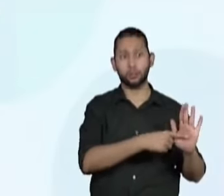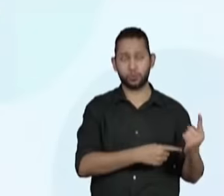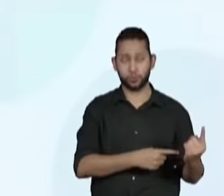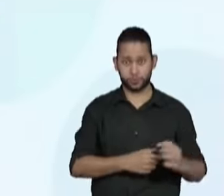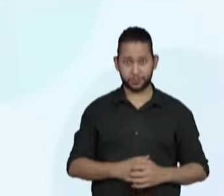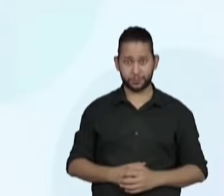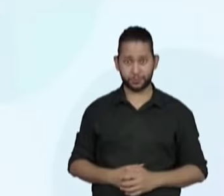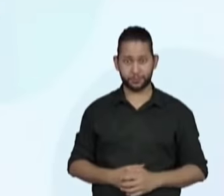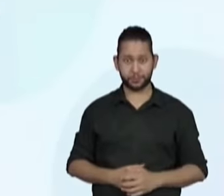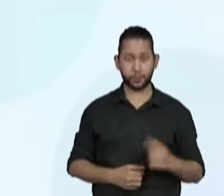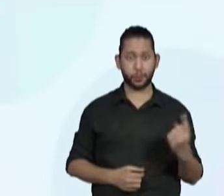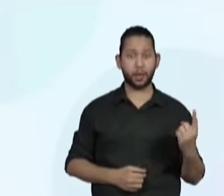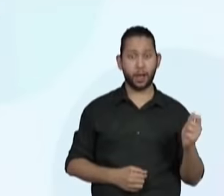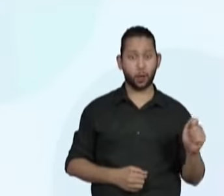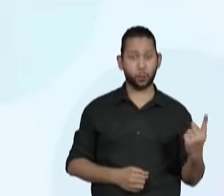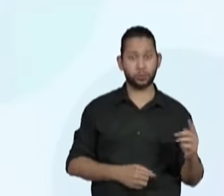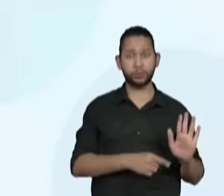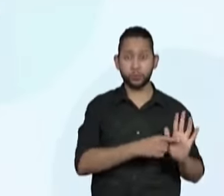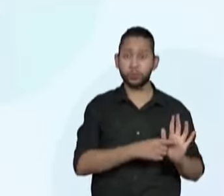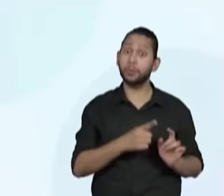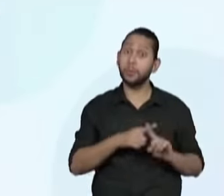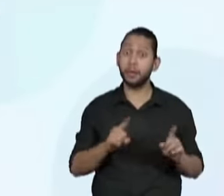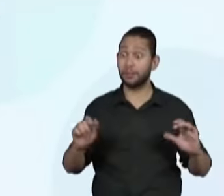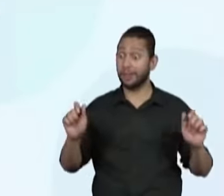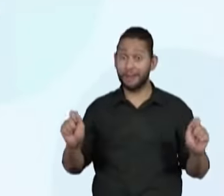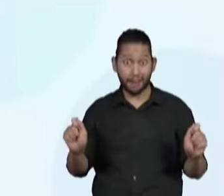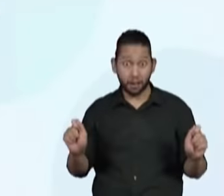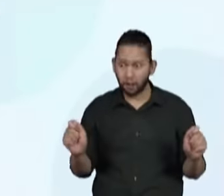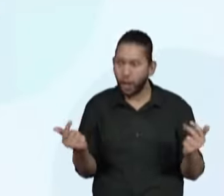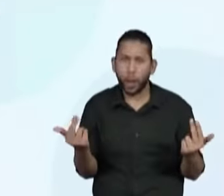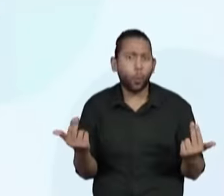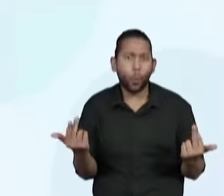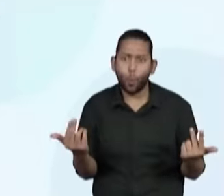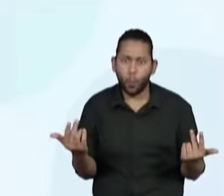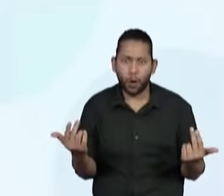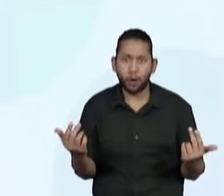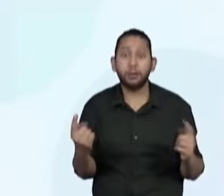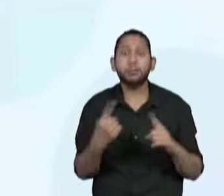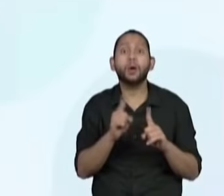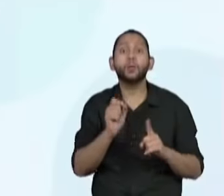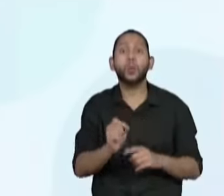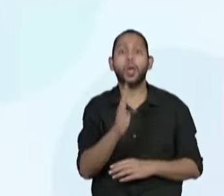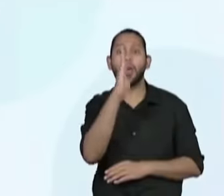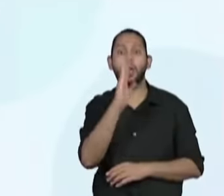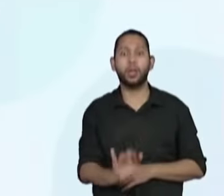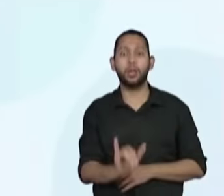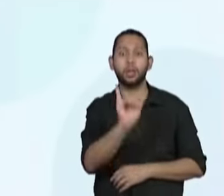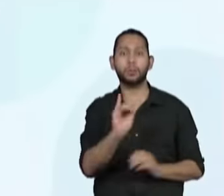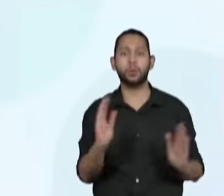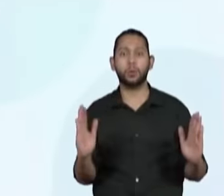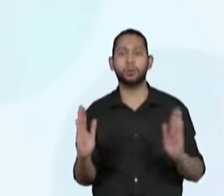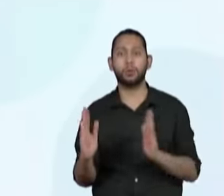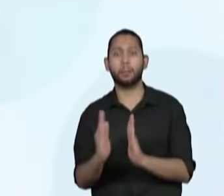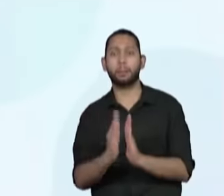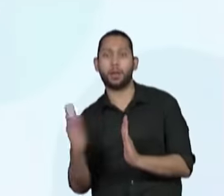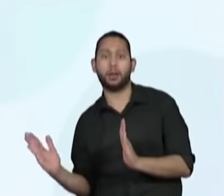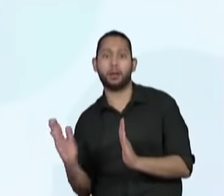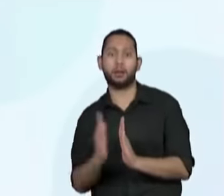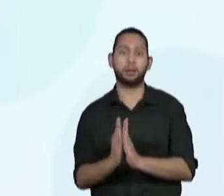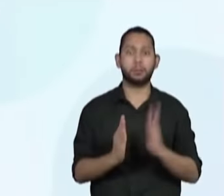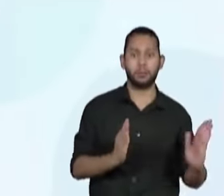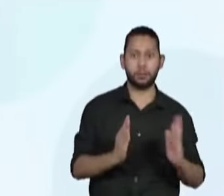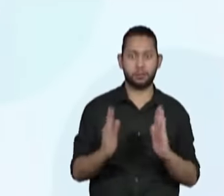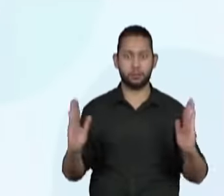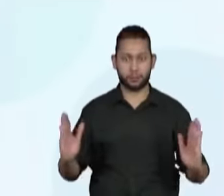negativo. Mas é claro que o A é de mesmo tamanho, certo? Porque ele está deslocado em relação ao eixo Y. E o